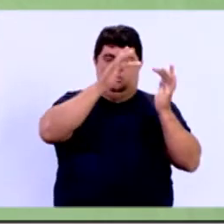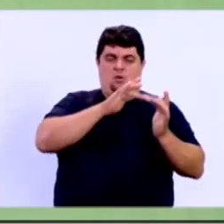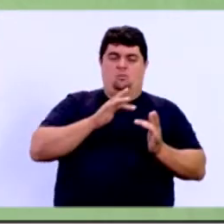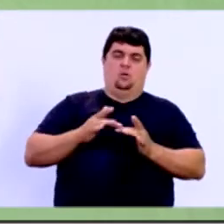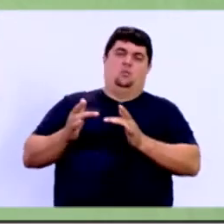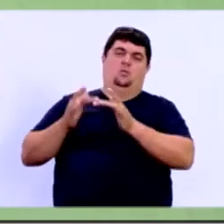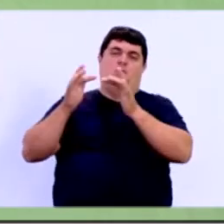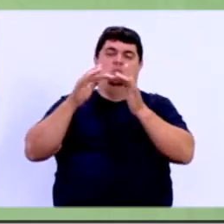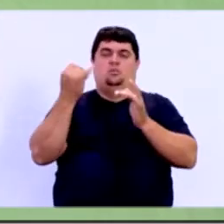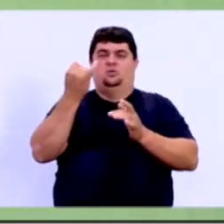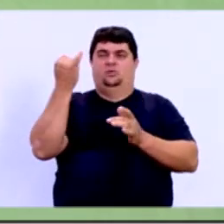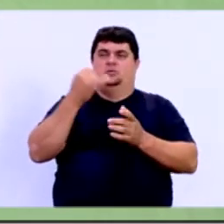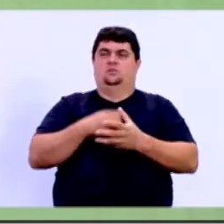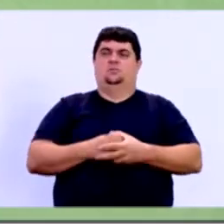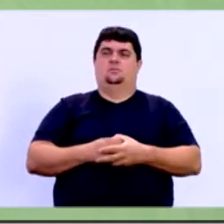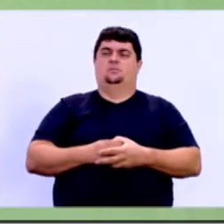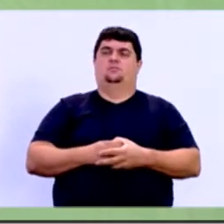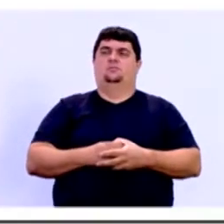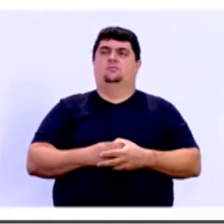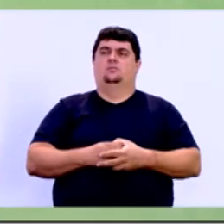aí, né, segundo Kaplan.